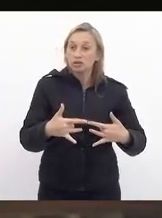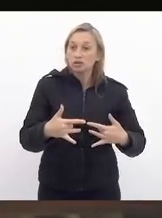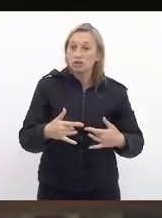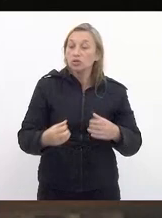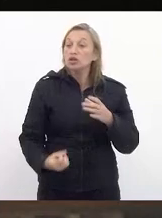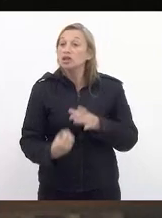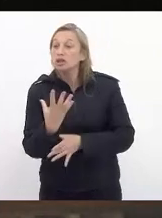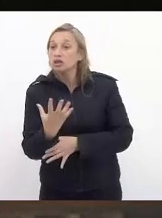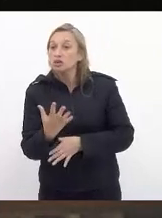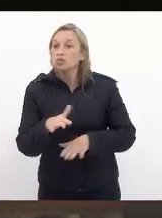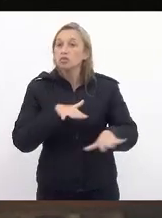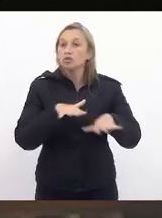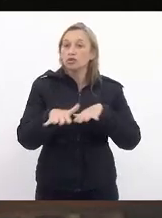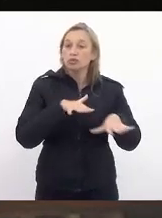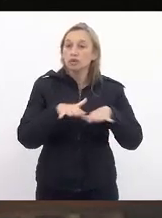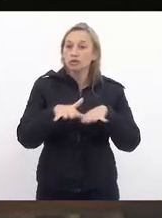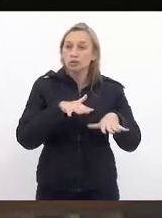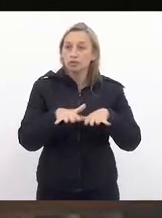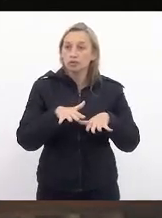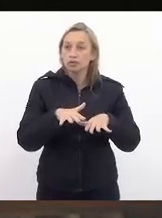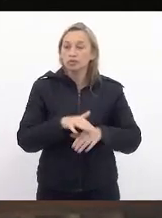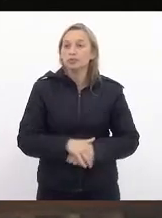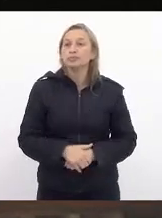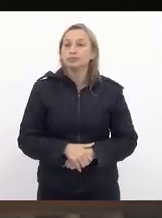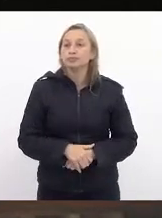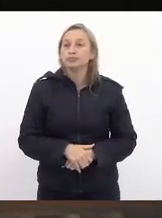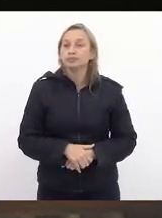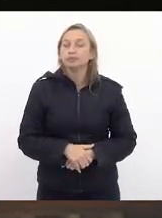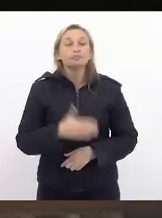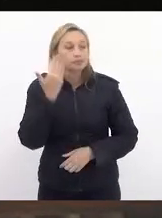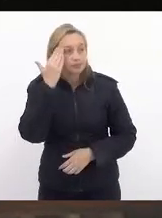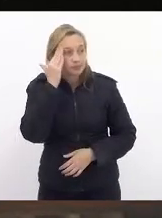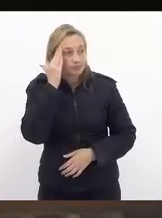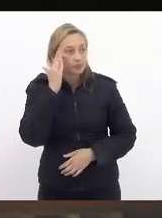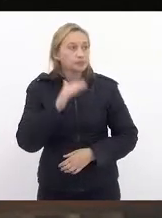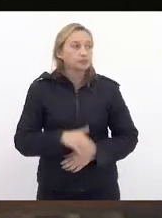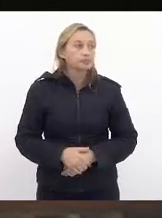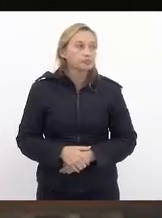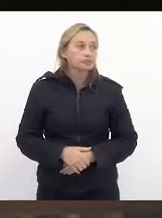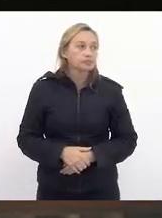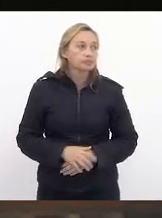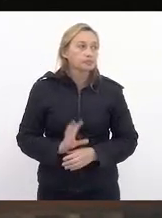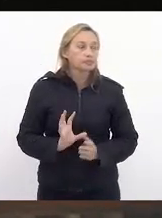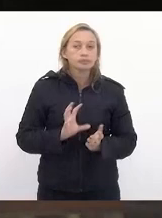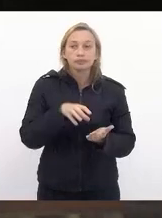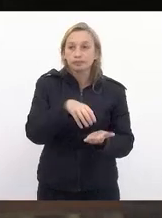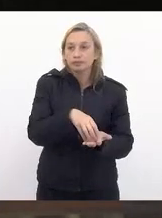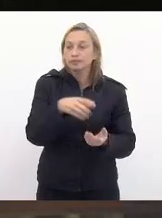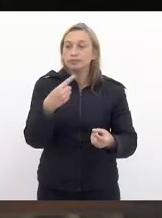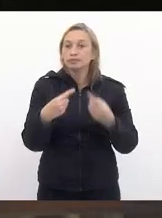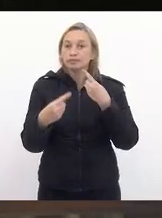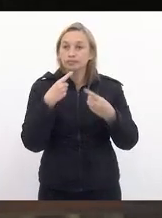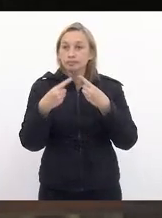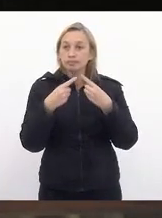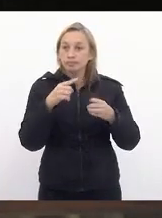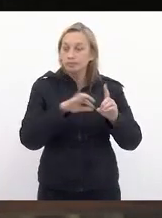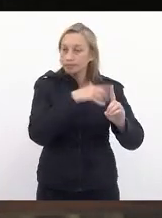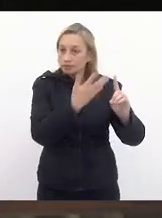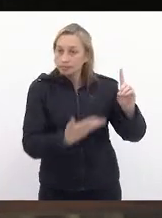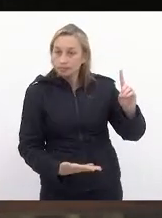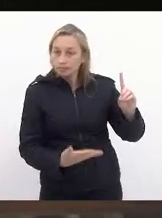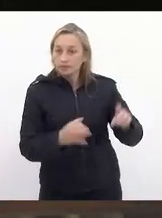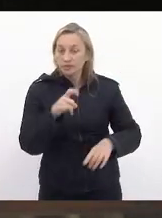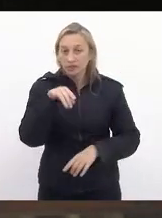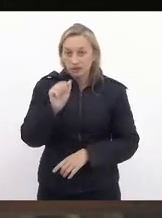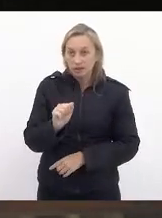que construímos o movimento e entendíamos a centralidade dessa política e homenageia a